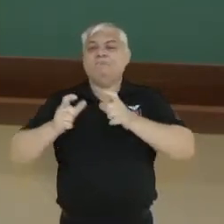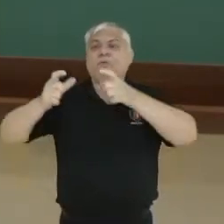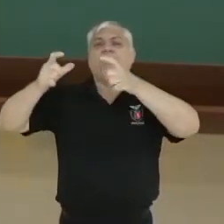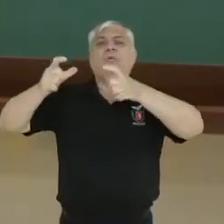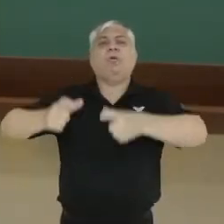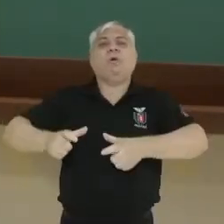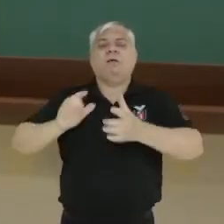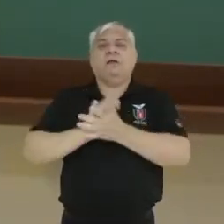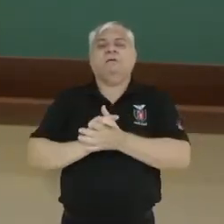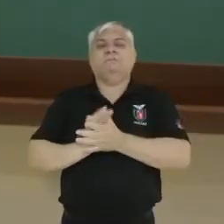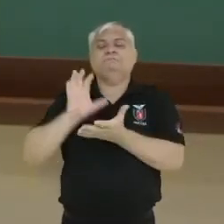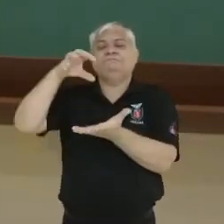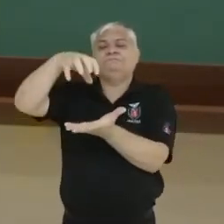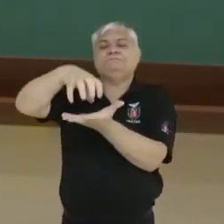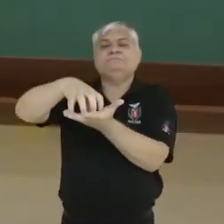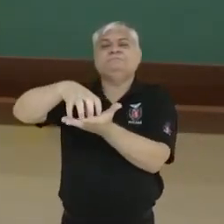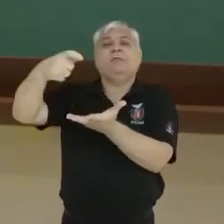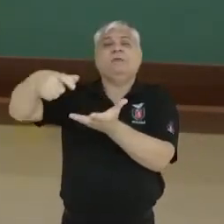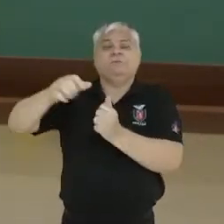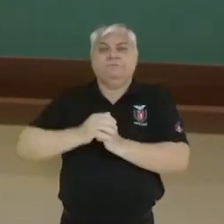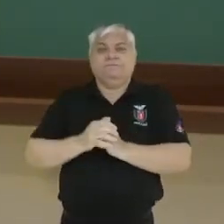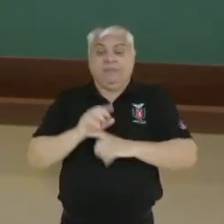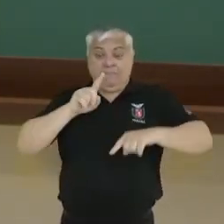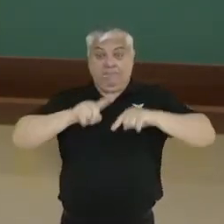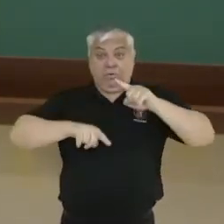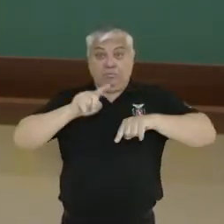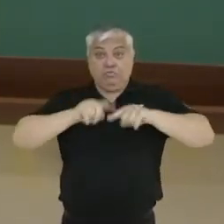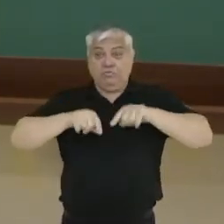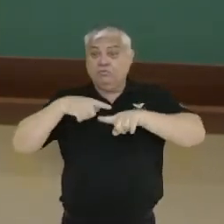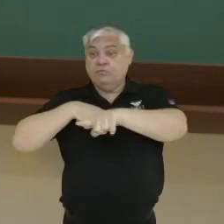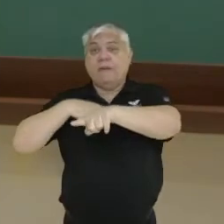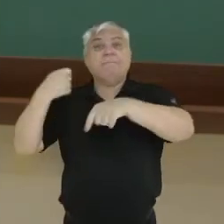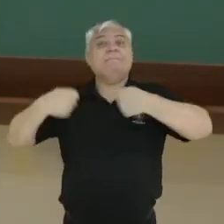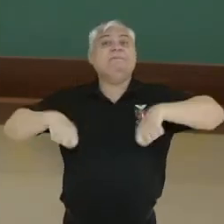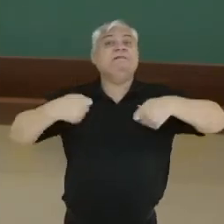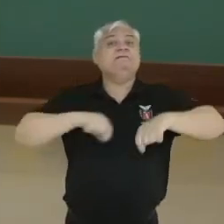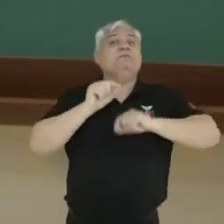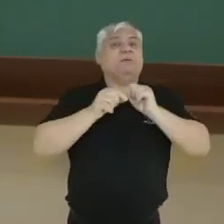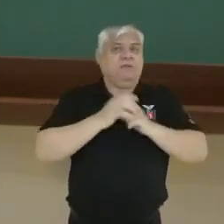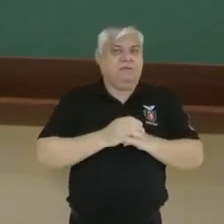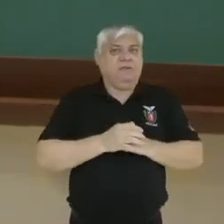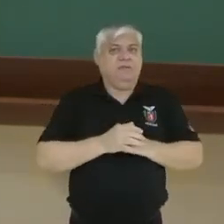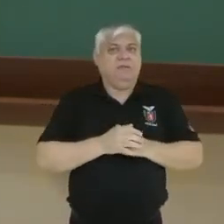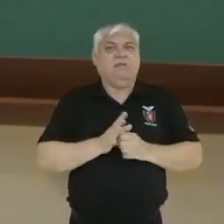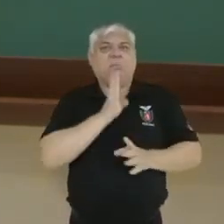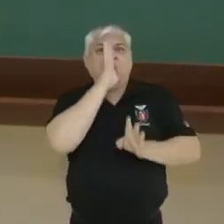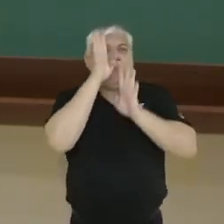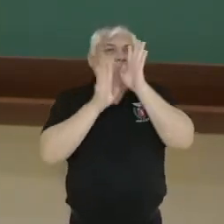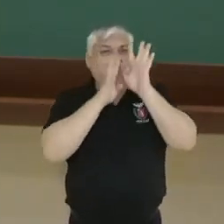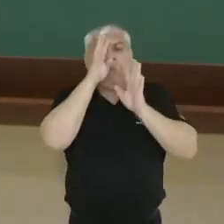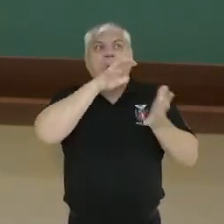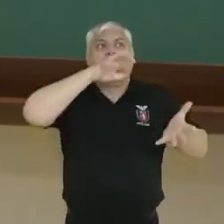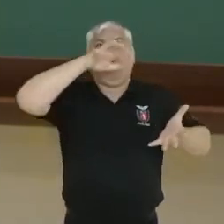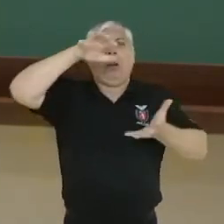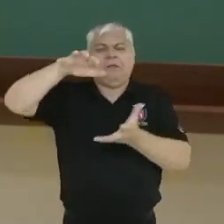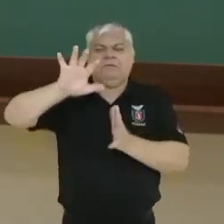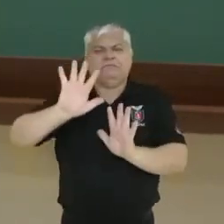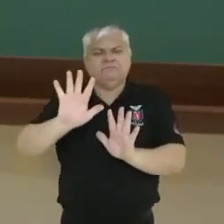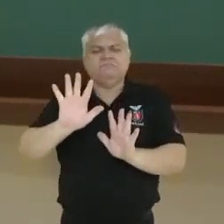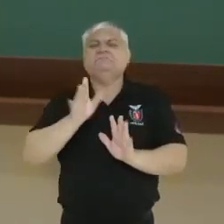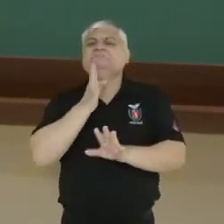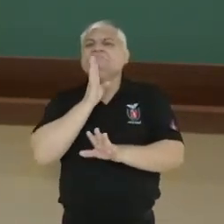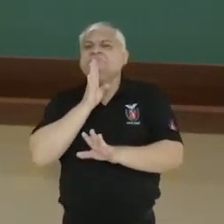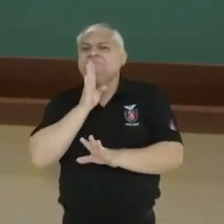estar instalada, quais são os produtos que vai ter que ter lá, mas não pode ser um exagero de produto. Então, você tem que conhecer